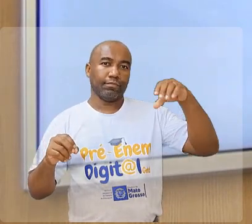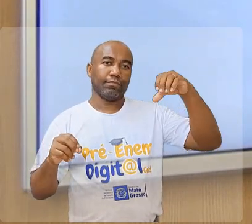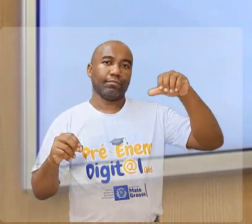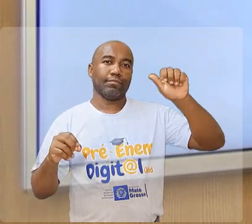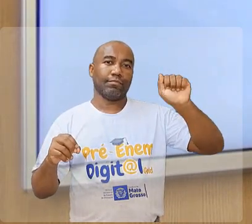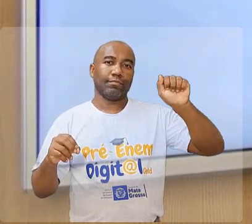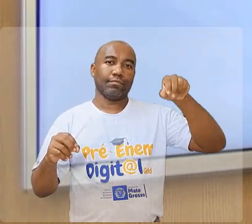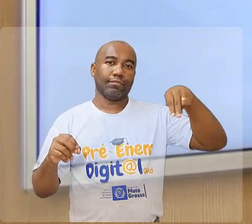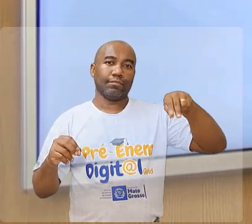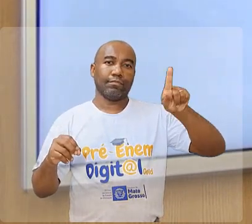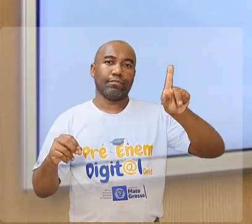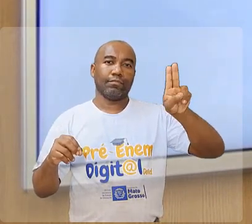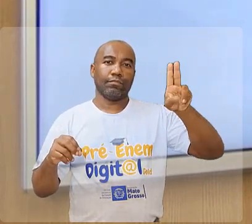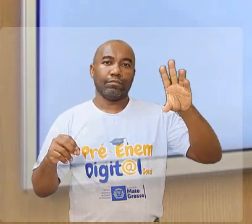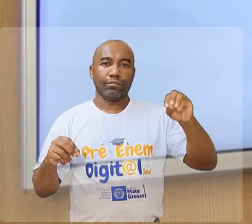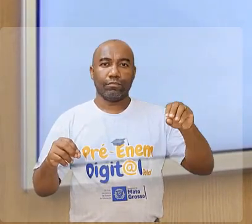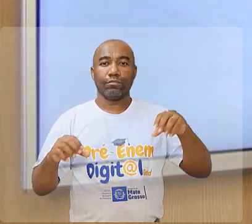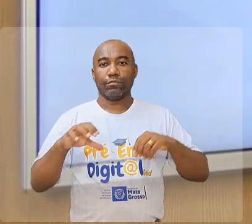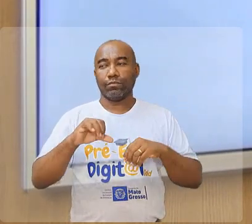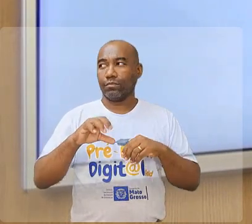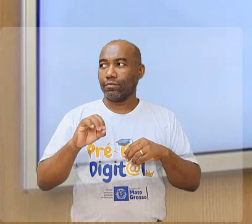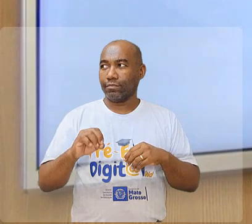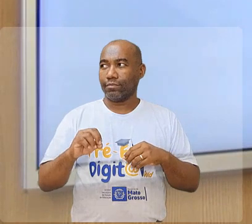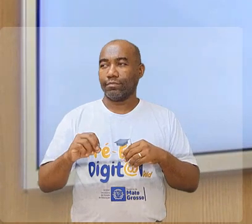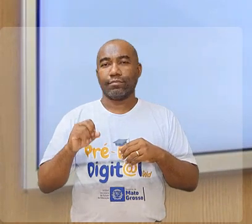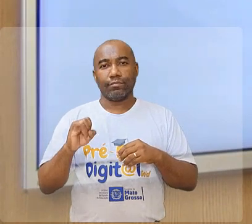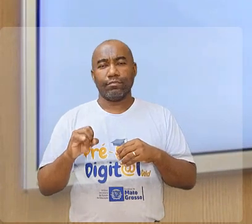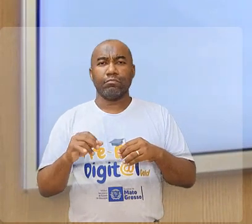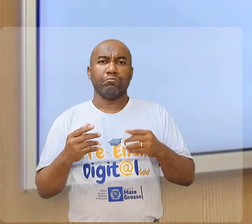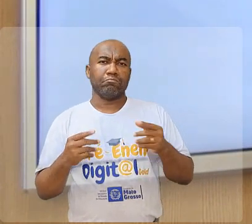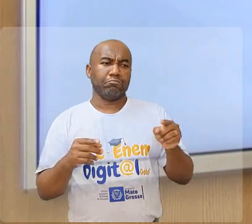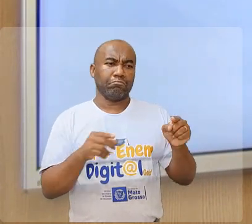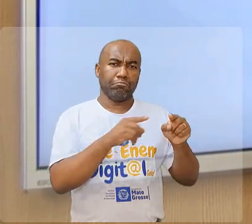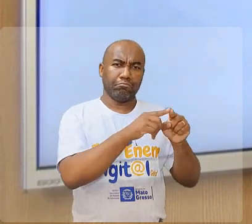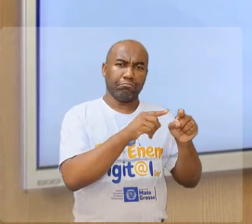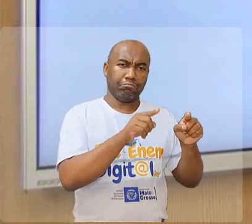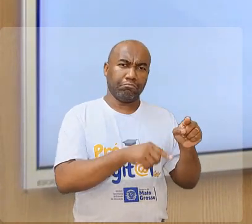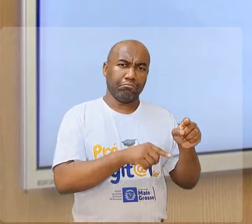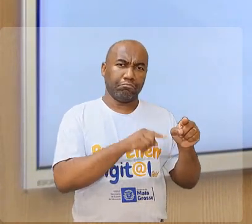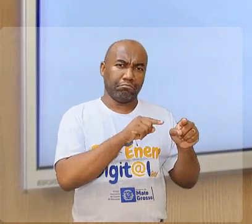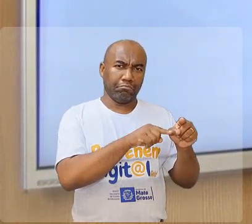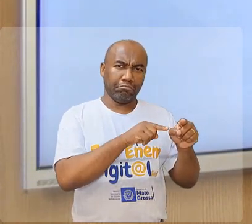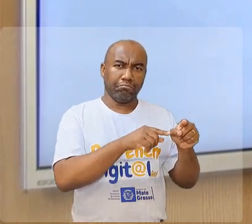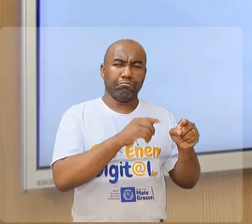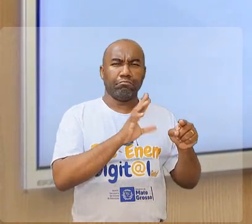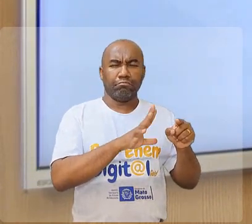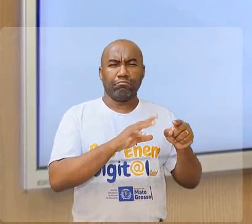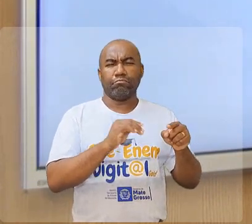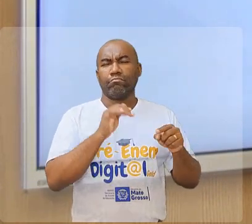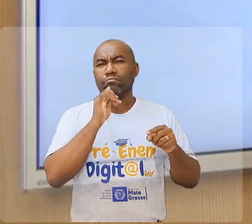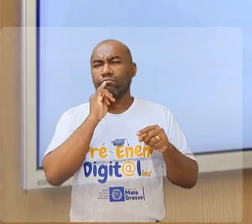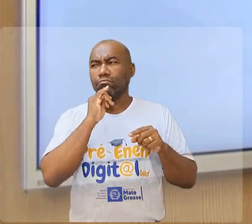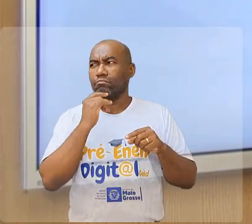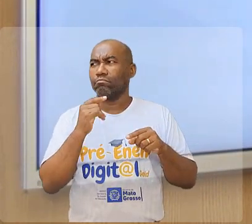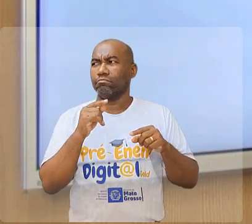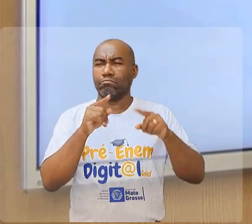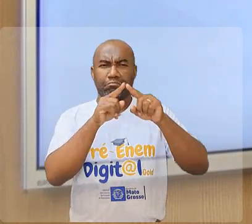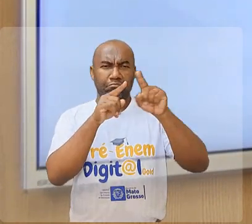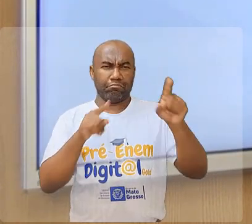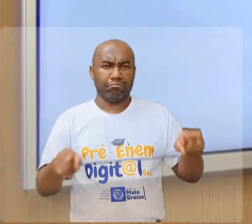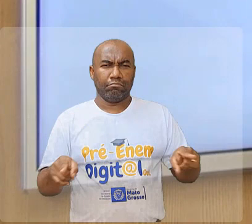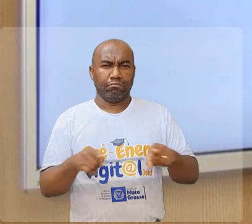porque se eu já tenho no triângulo o ângulo ar certo o vértice A mede 90 graus é o mundo reto